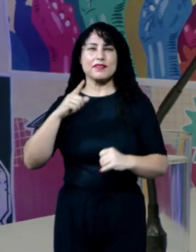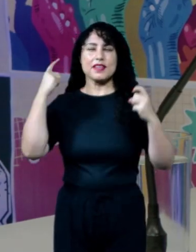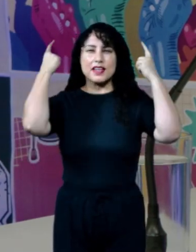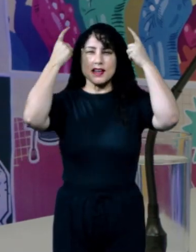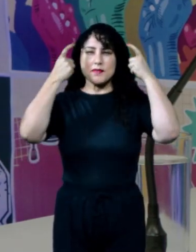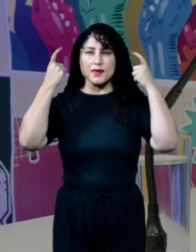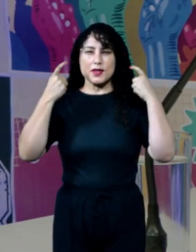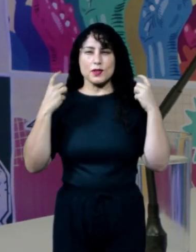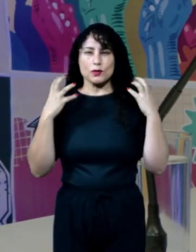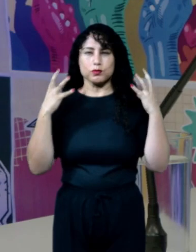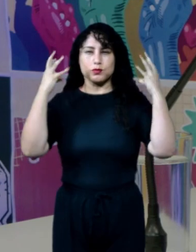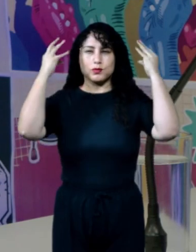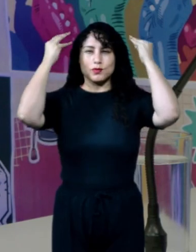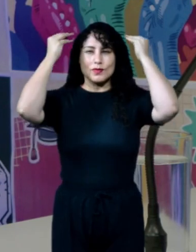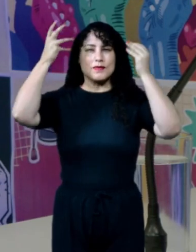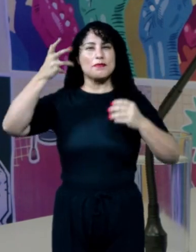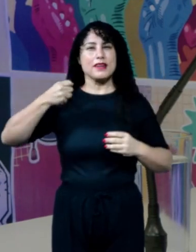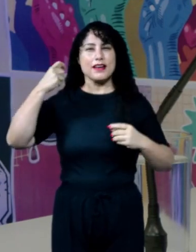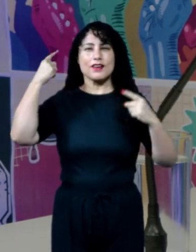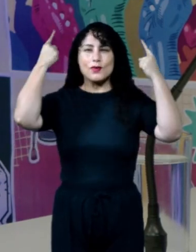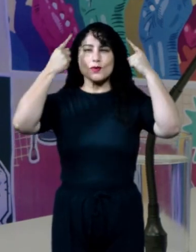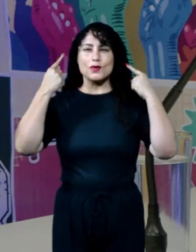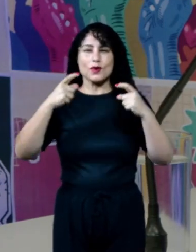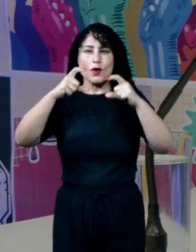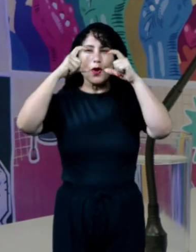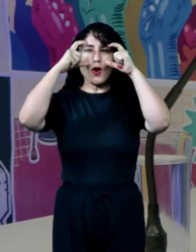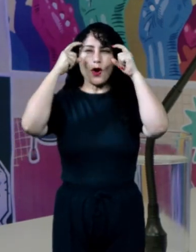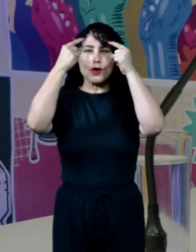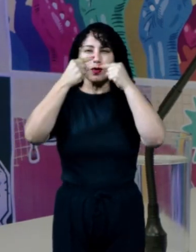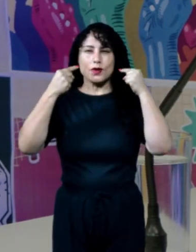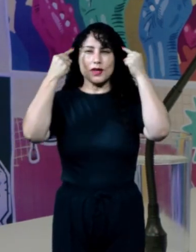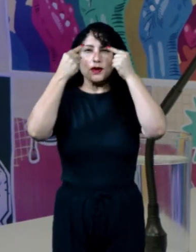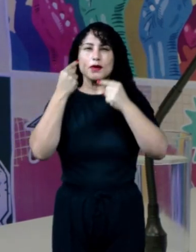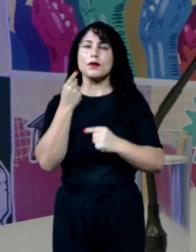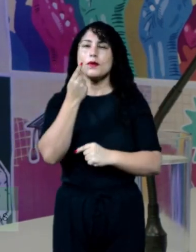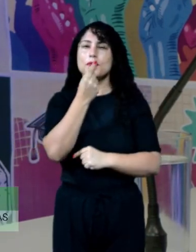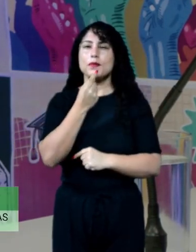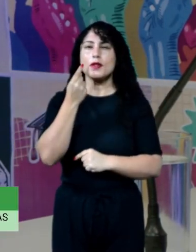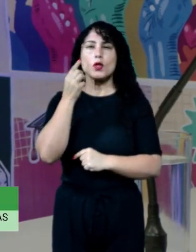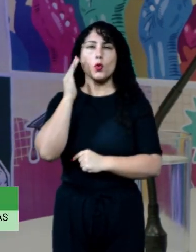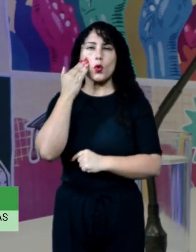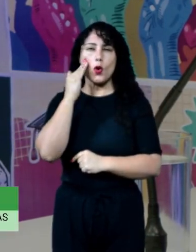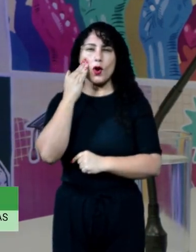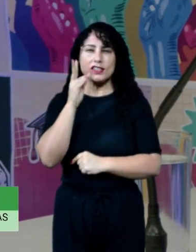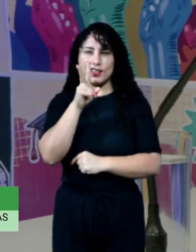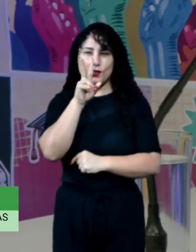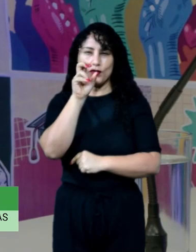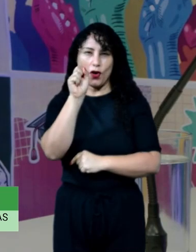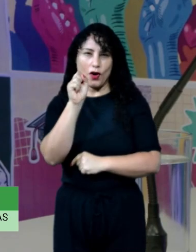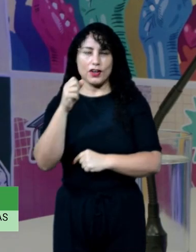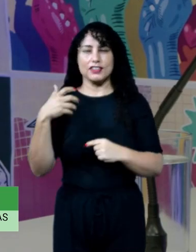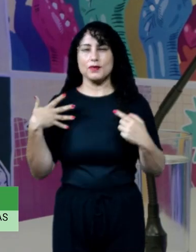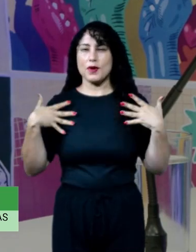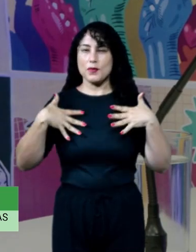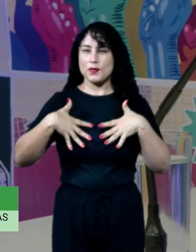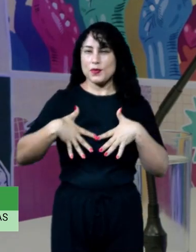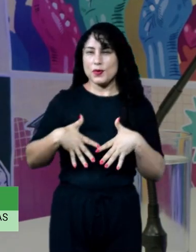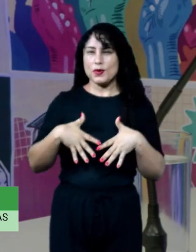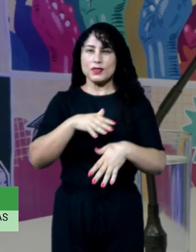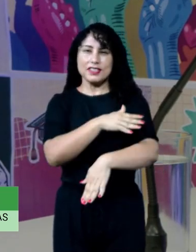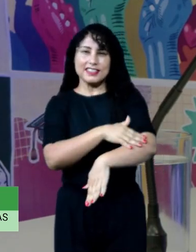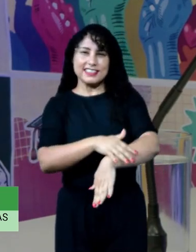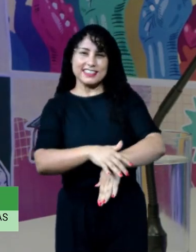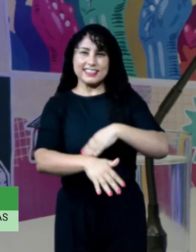grisalhos, curtos, cacheados, estou usando um óculos redondo, um batom rosa um pouquinho mais forte hoje, e uma blusa de manga